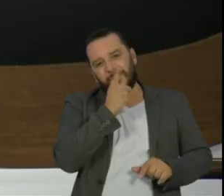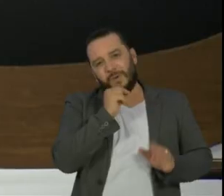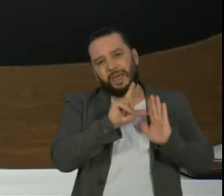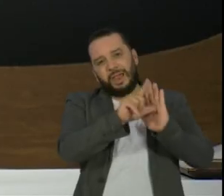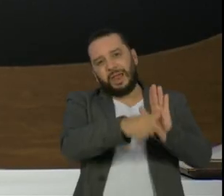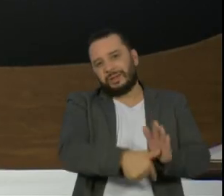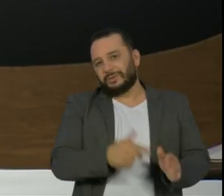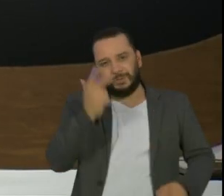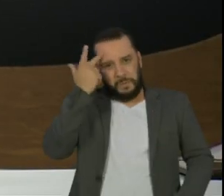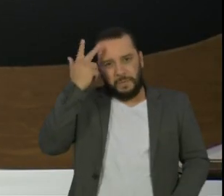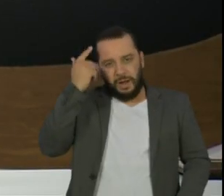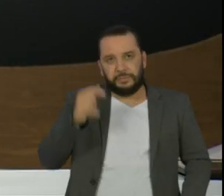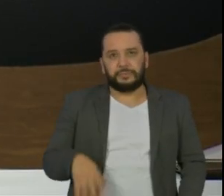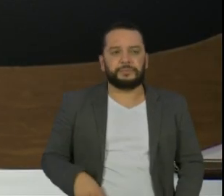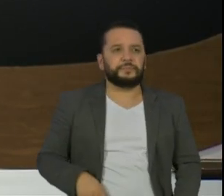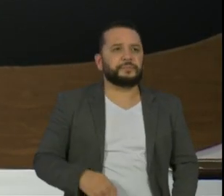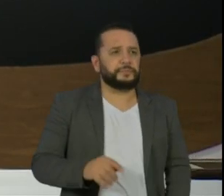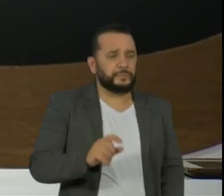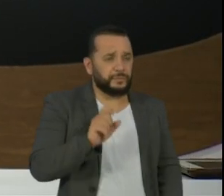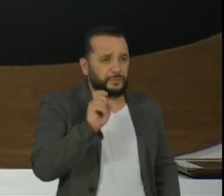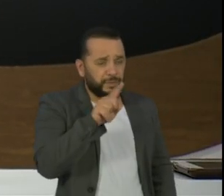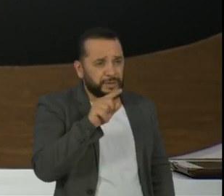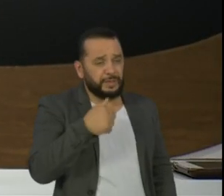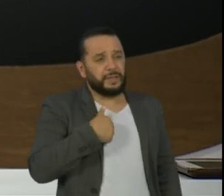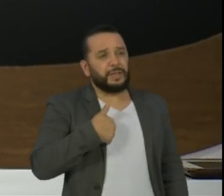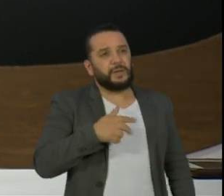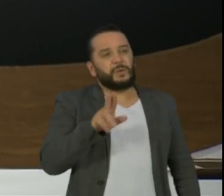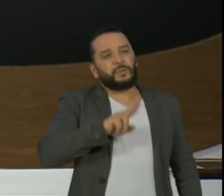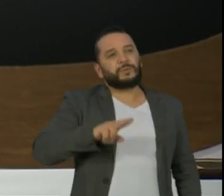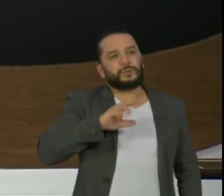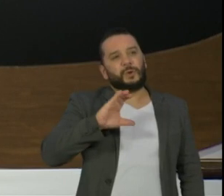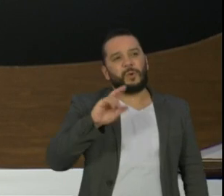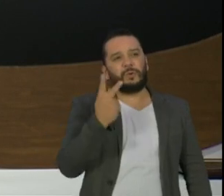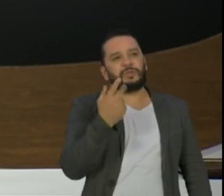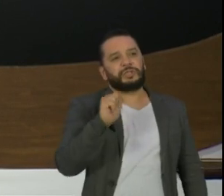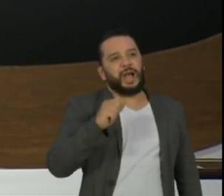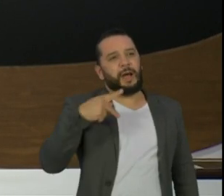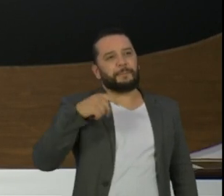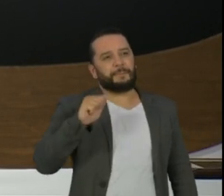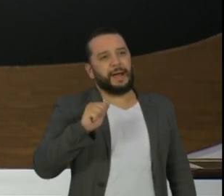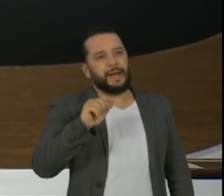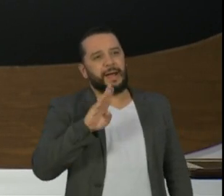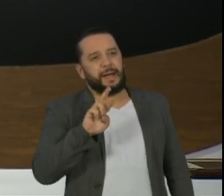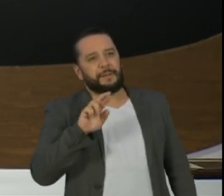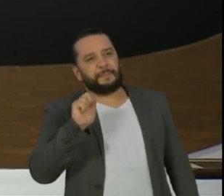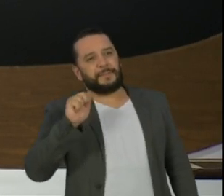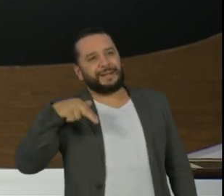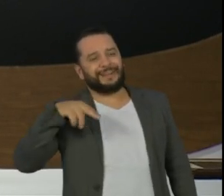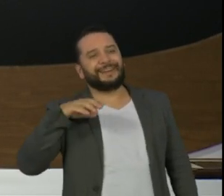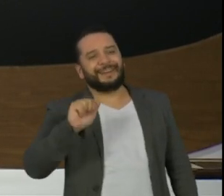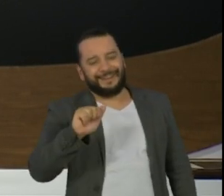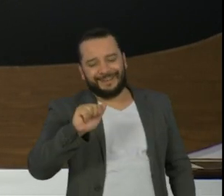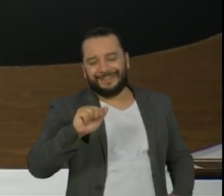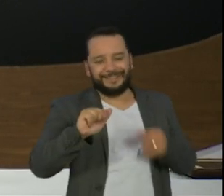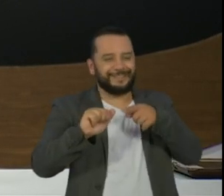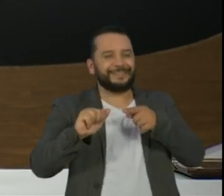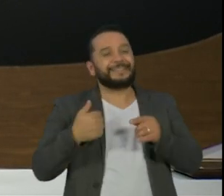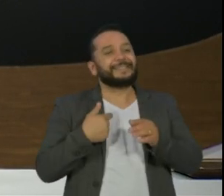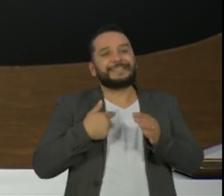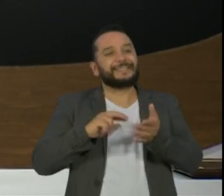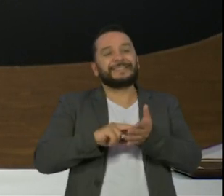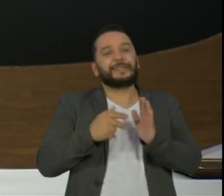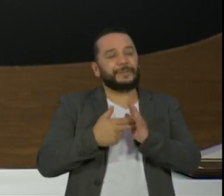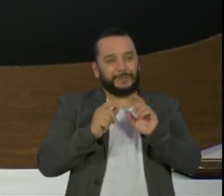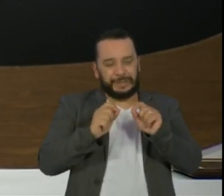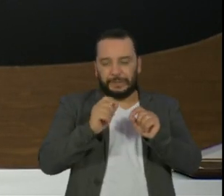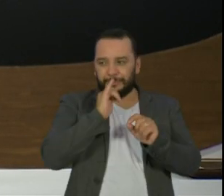Por falar em chapa branca, um termo que você usou aí agora, a gente viu antes do início da quarentena, ou logo ali no iniciozinho, o